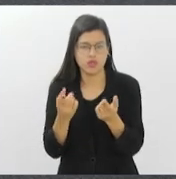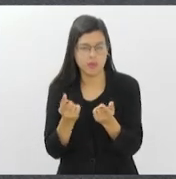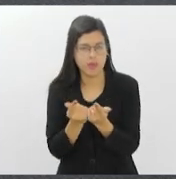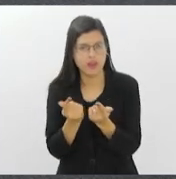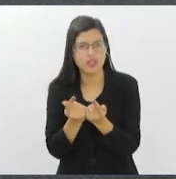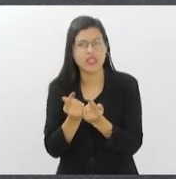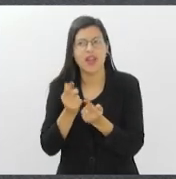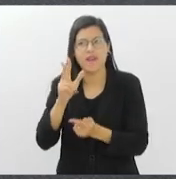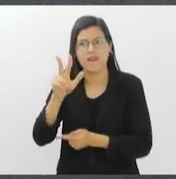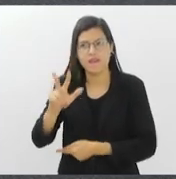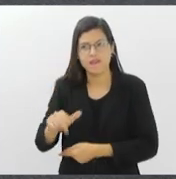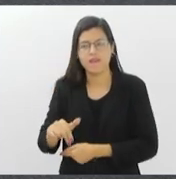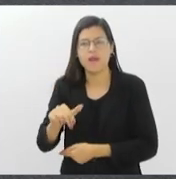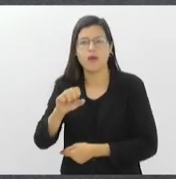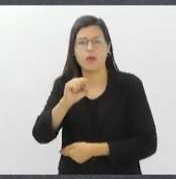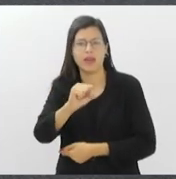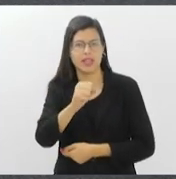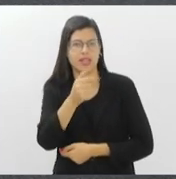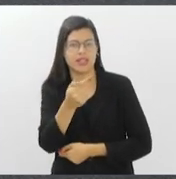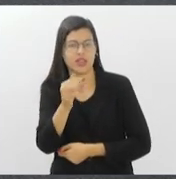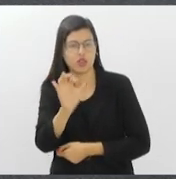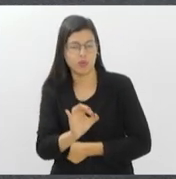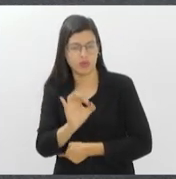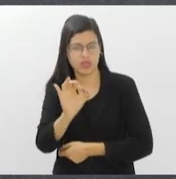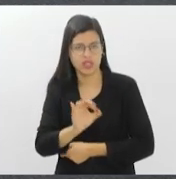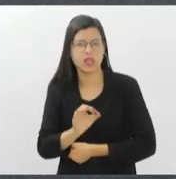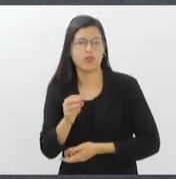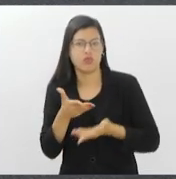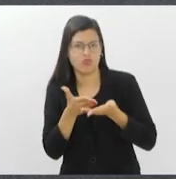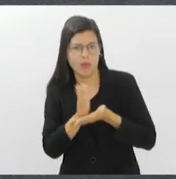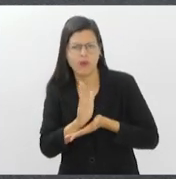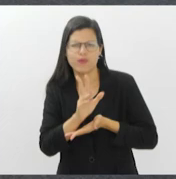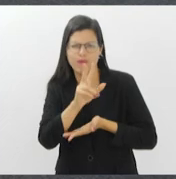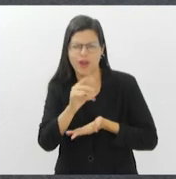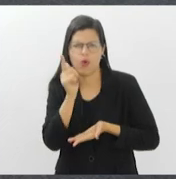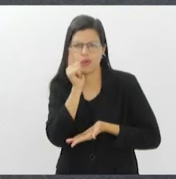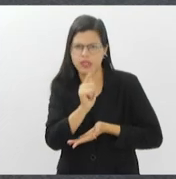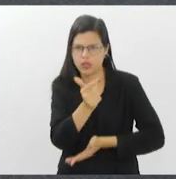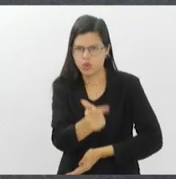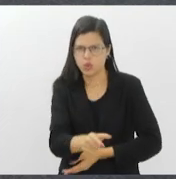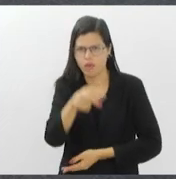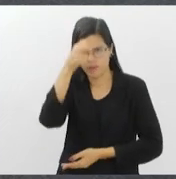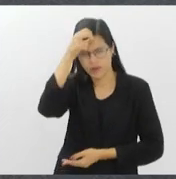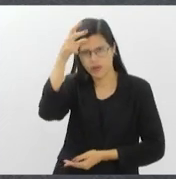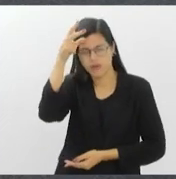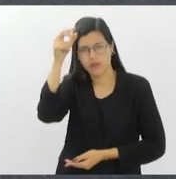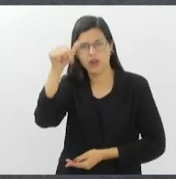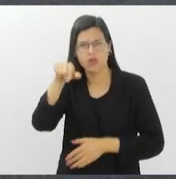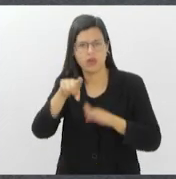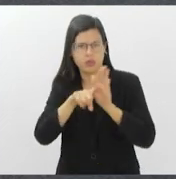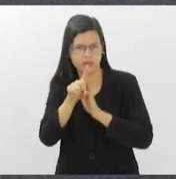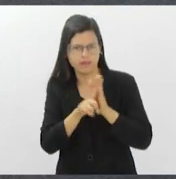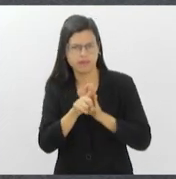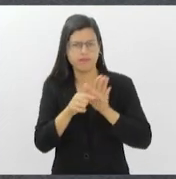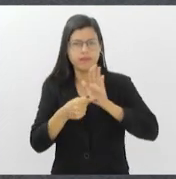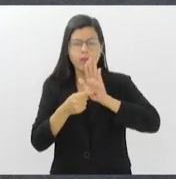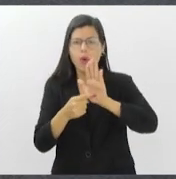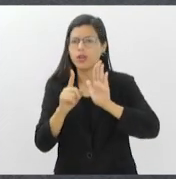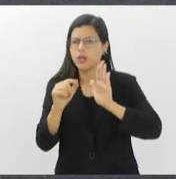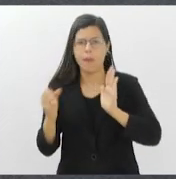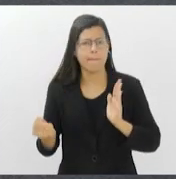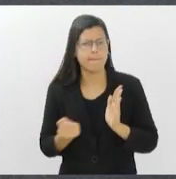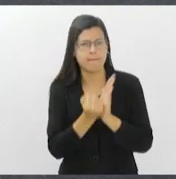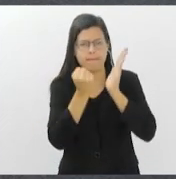tem 87% de aprovação, segundo as pesquisas de intenção de voto, é um marco na história do